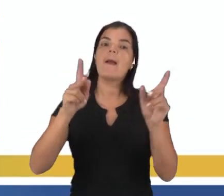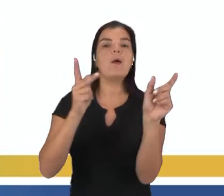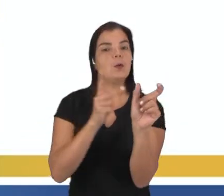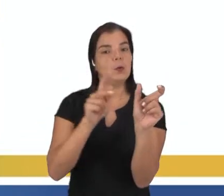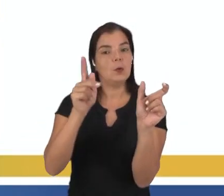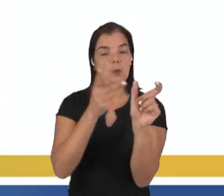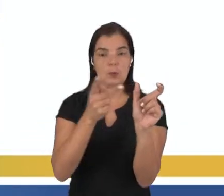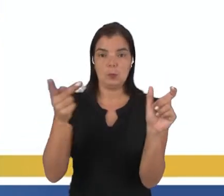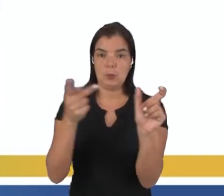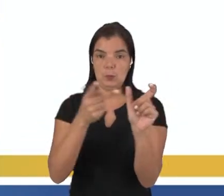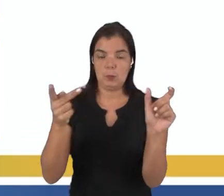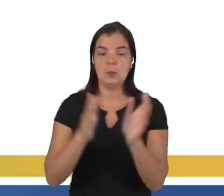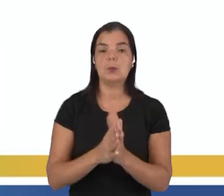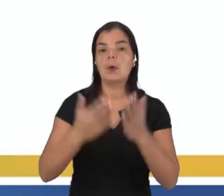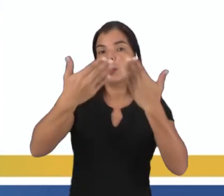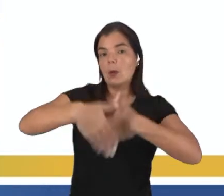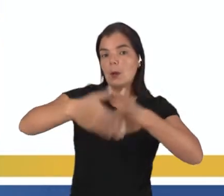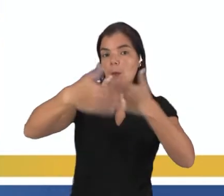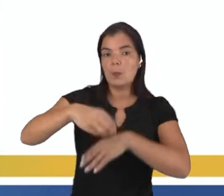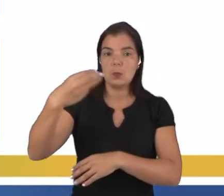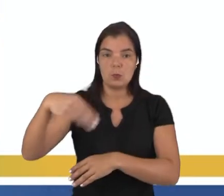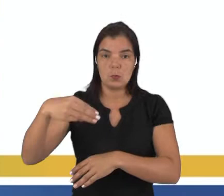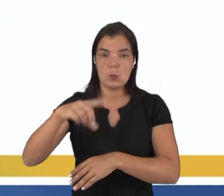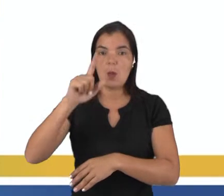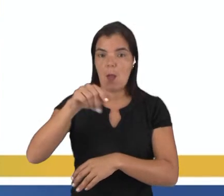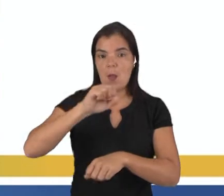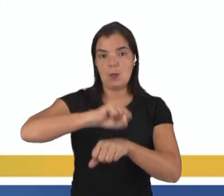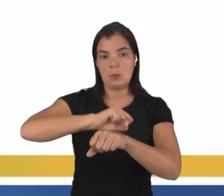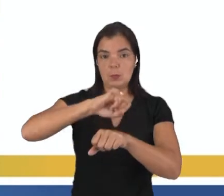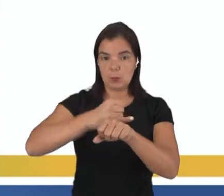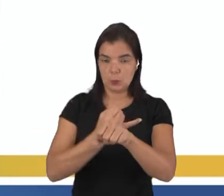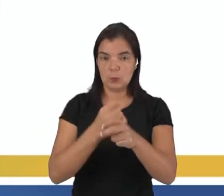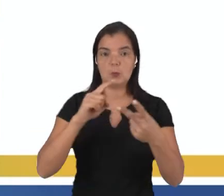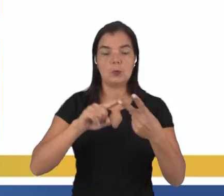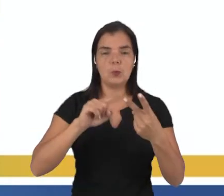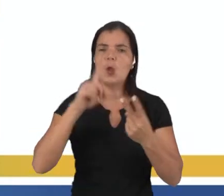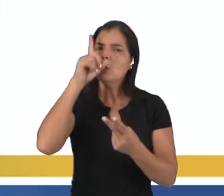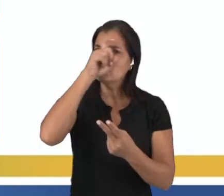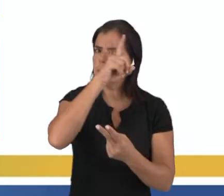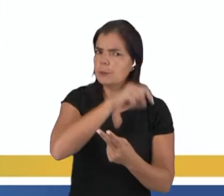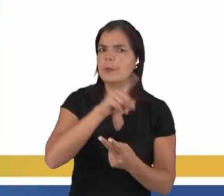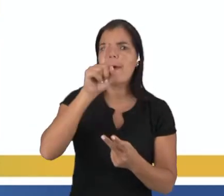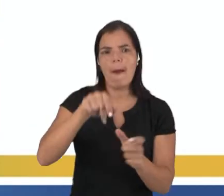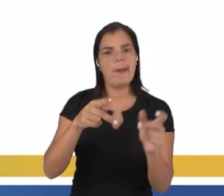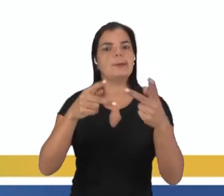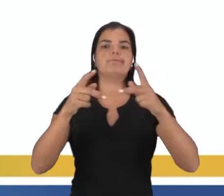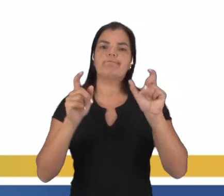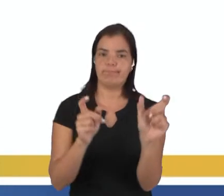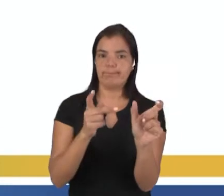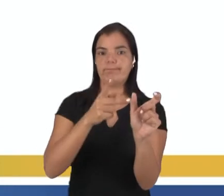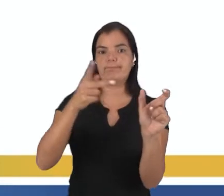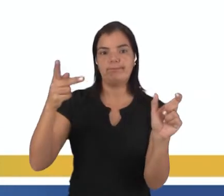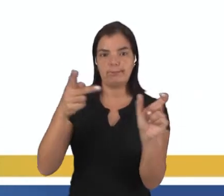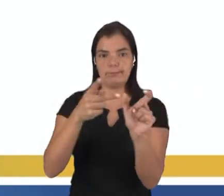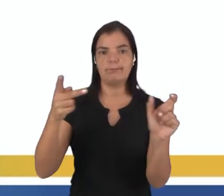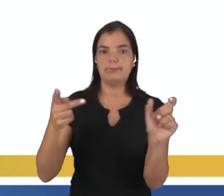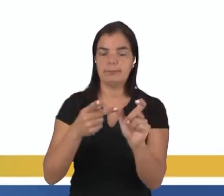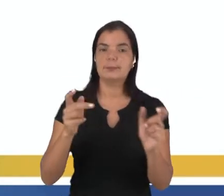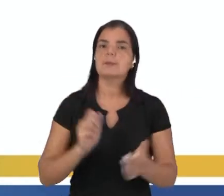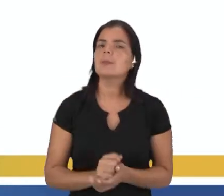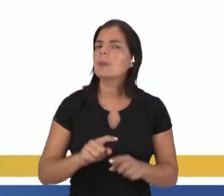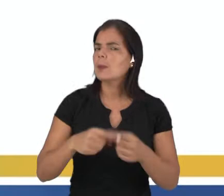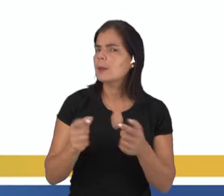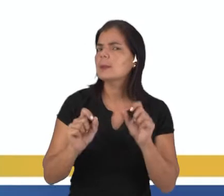frase, a prova de matemática é o sujeito, estava difícil é um predicado.